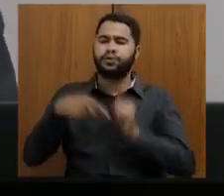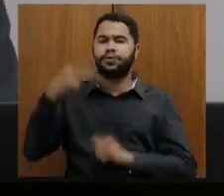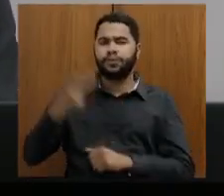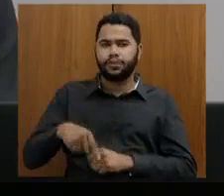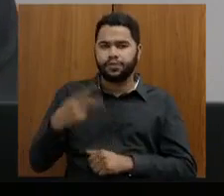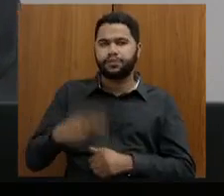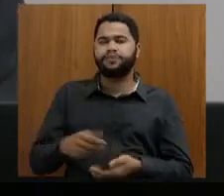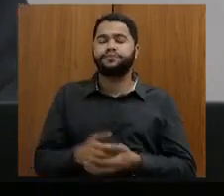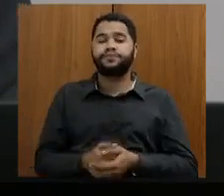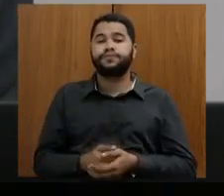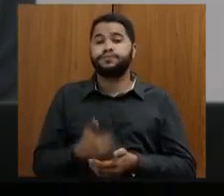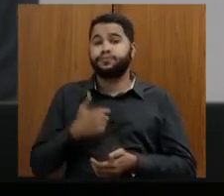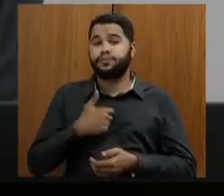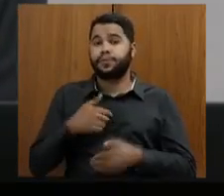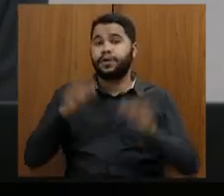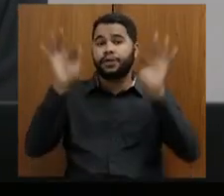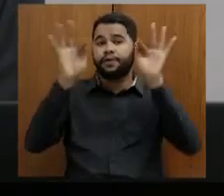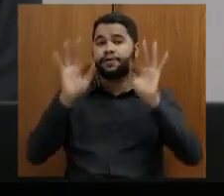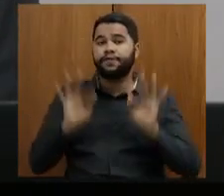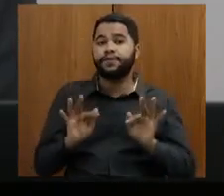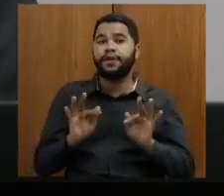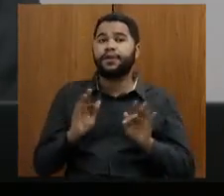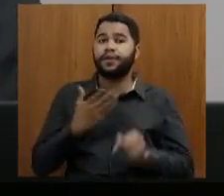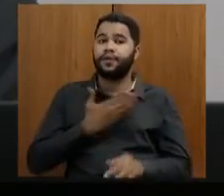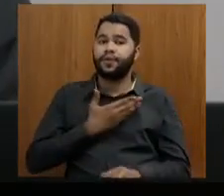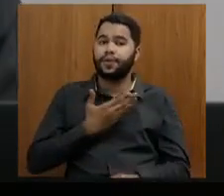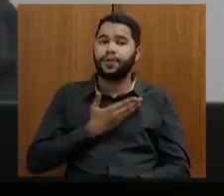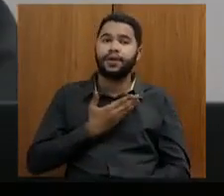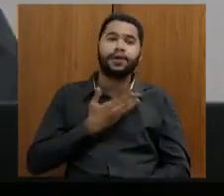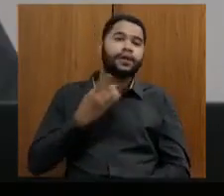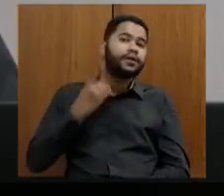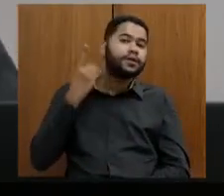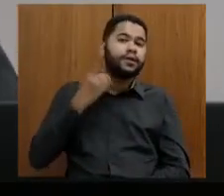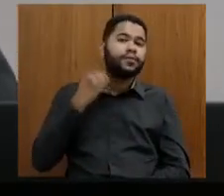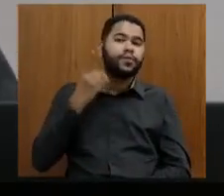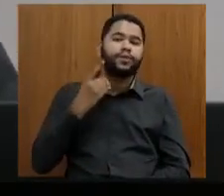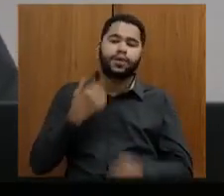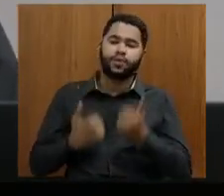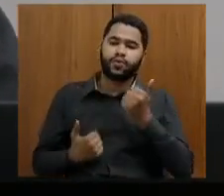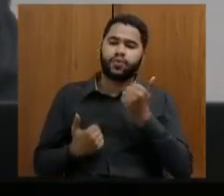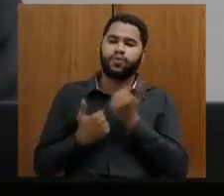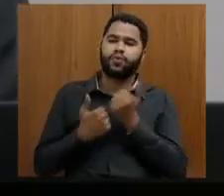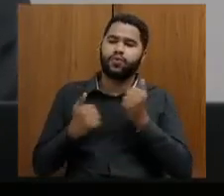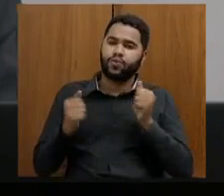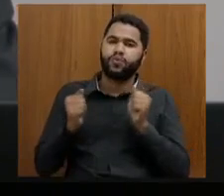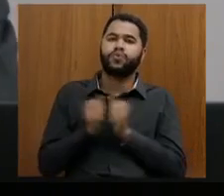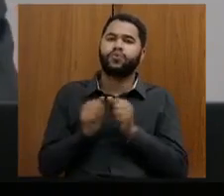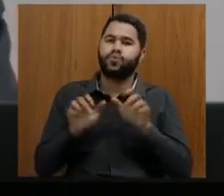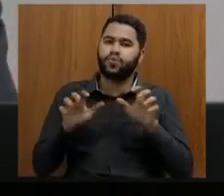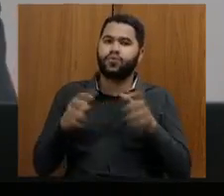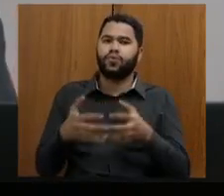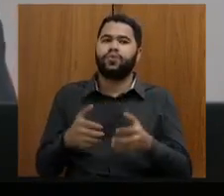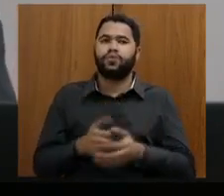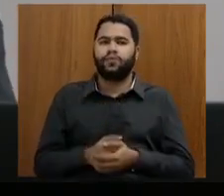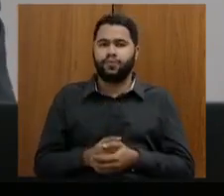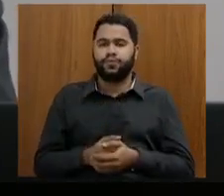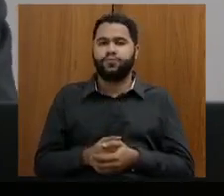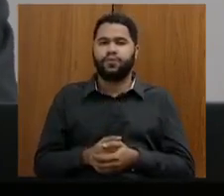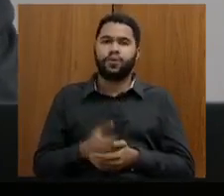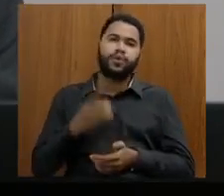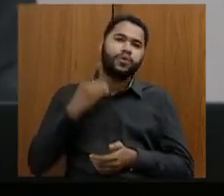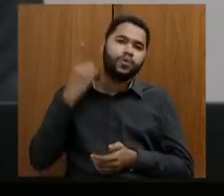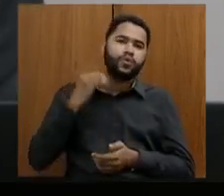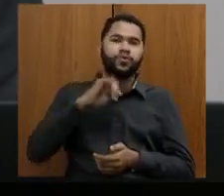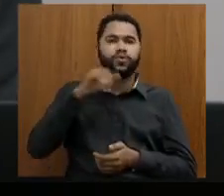no Parlamento Mineiro e eu fico feliz em ter aqui colegas deputados e deputadas que soma conosco aqui nessa condição não só